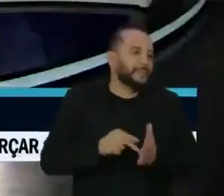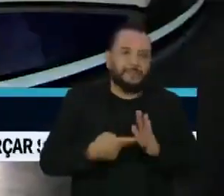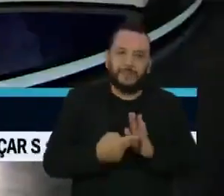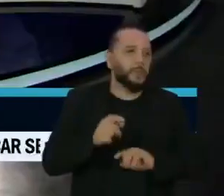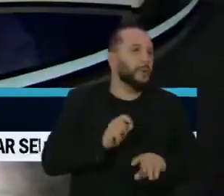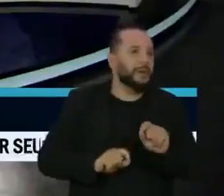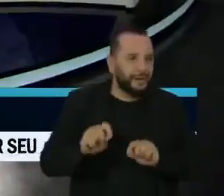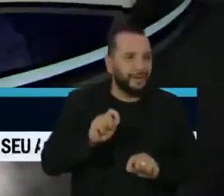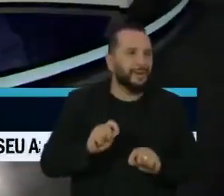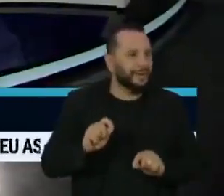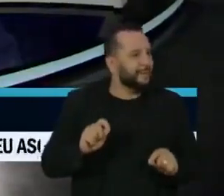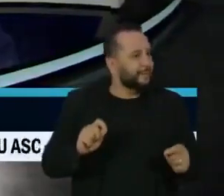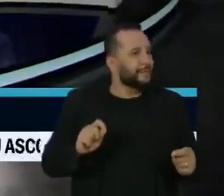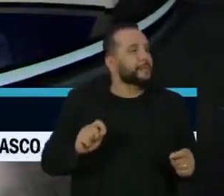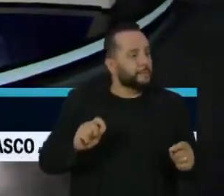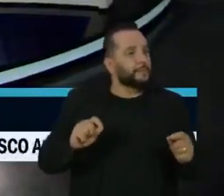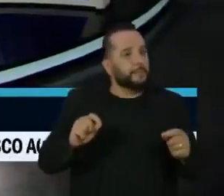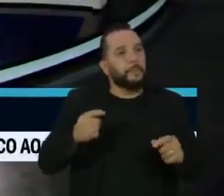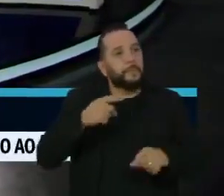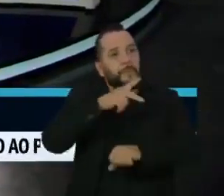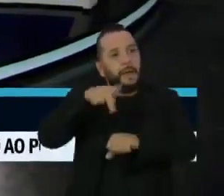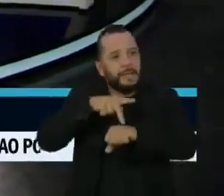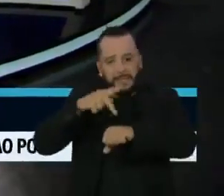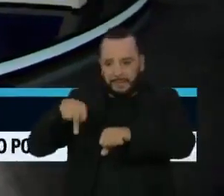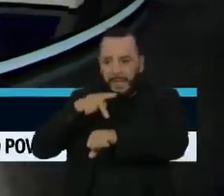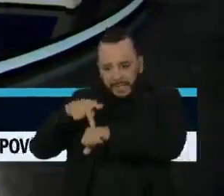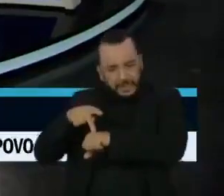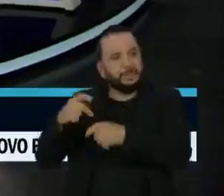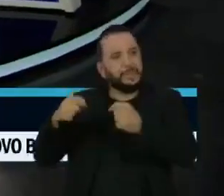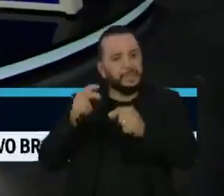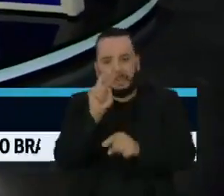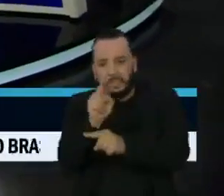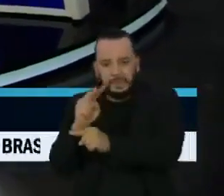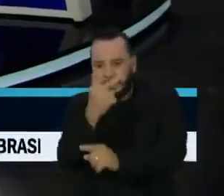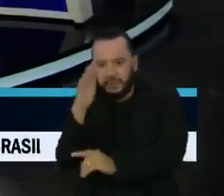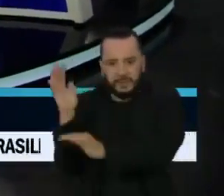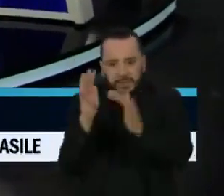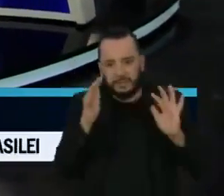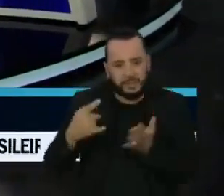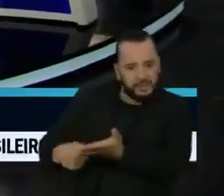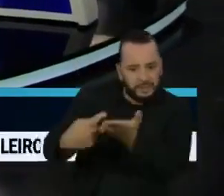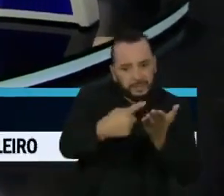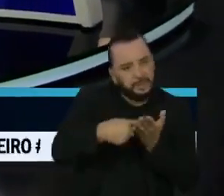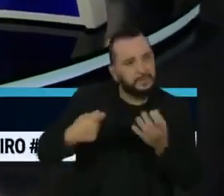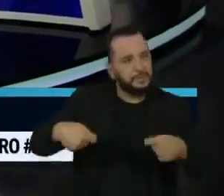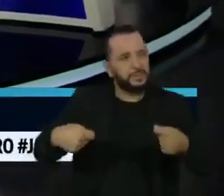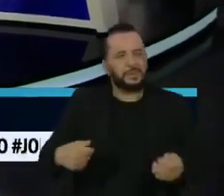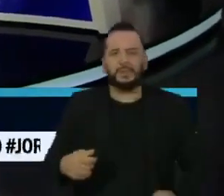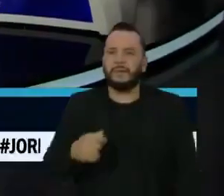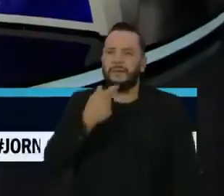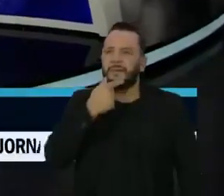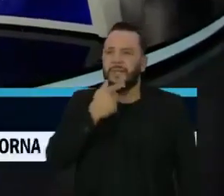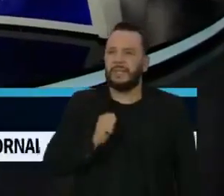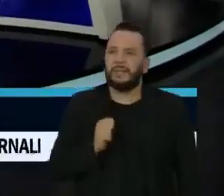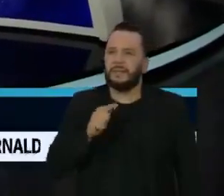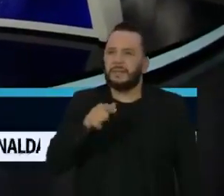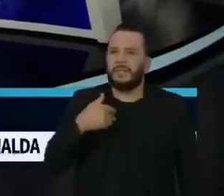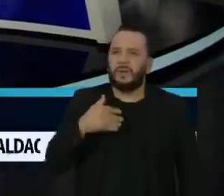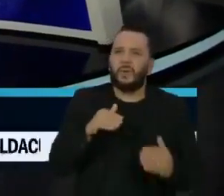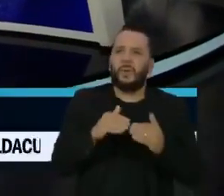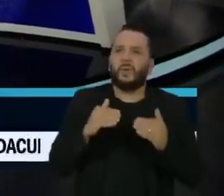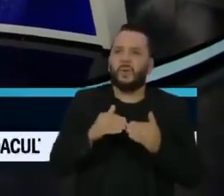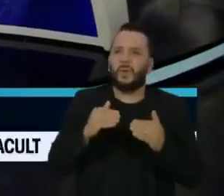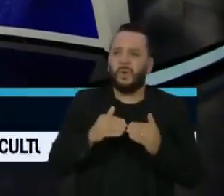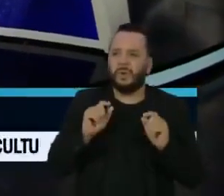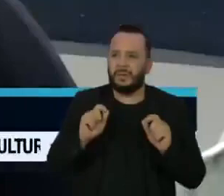da do desenvolvimento dos países em geral Vila Você concorda com a denúncia de que bolsonaro e seu governo são um